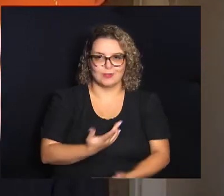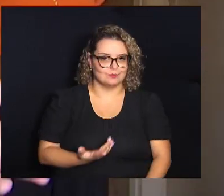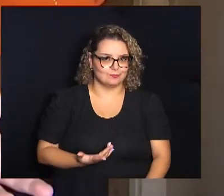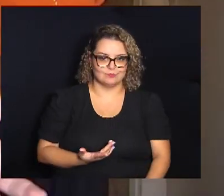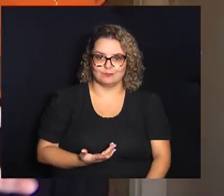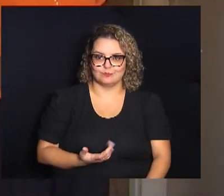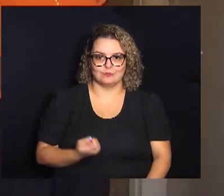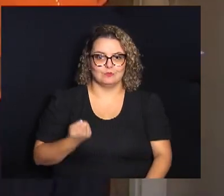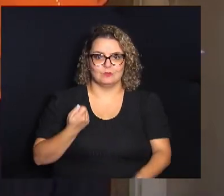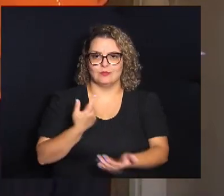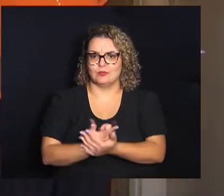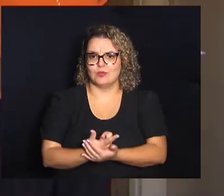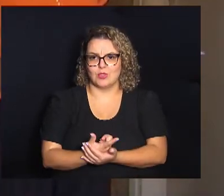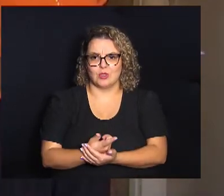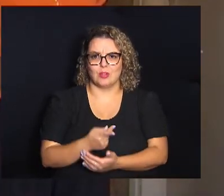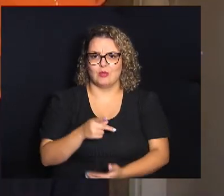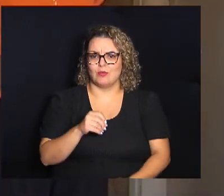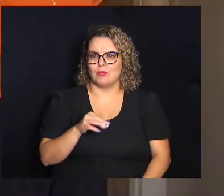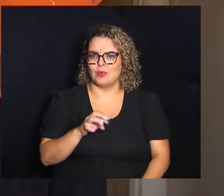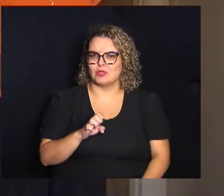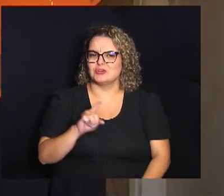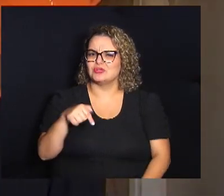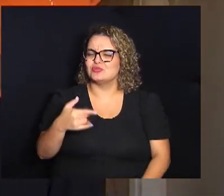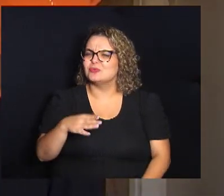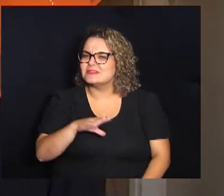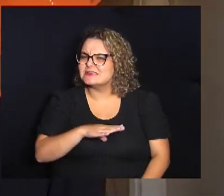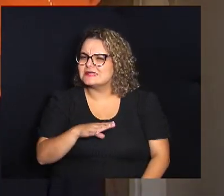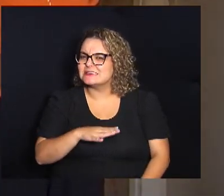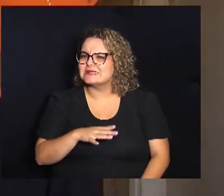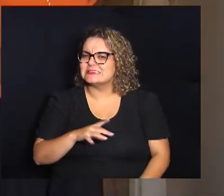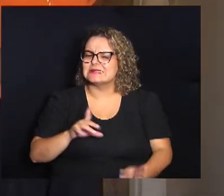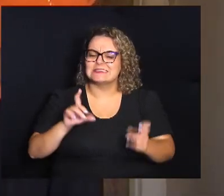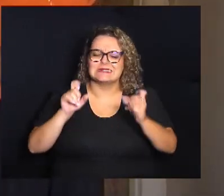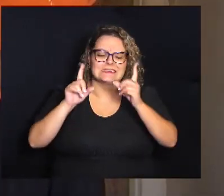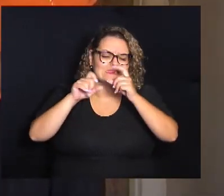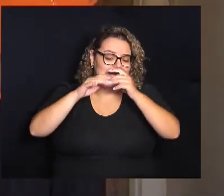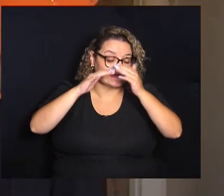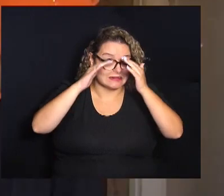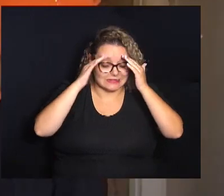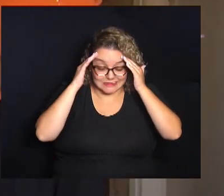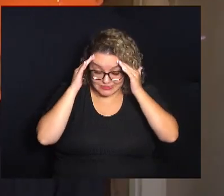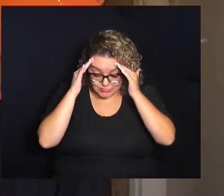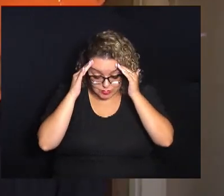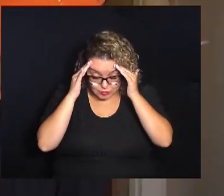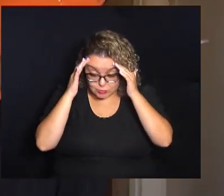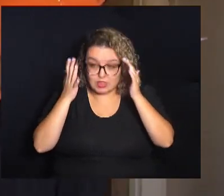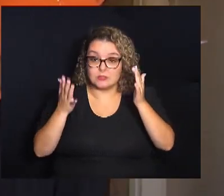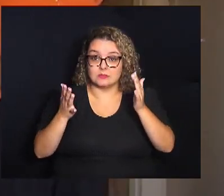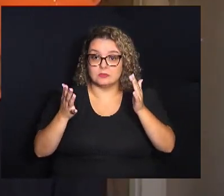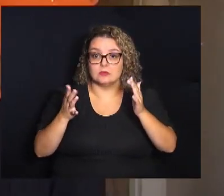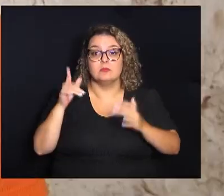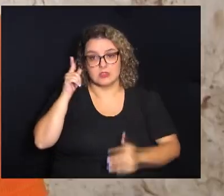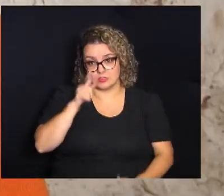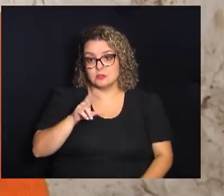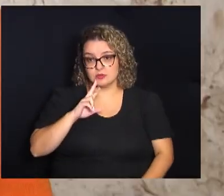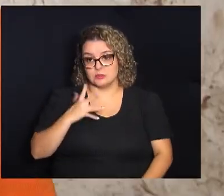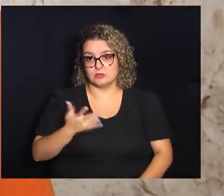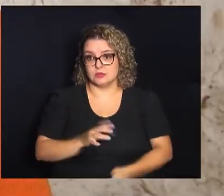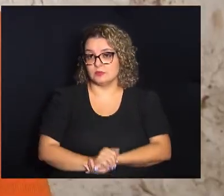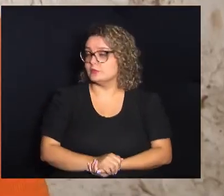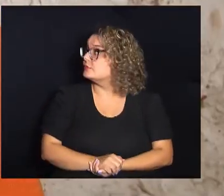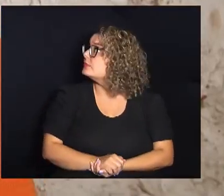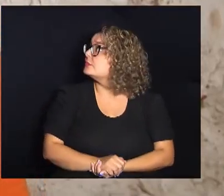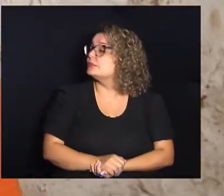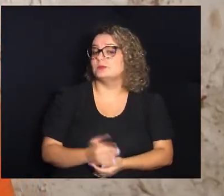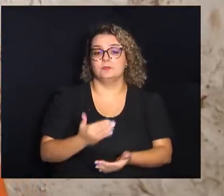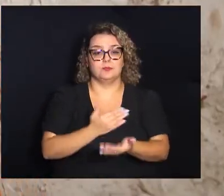comprar um poste em outra cidade. Deu uma dor de cabeça impressionante, mas ela resolveu o problema. Eu fui